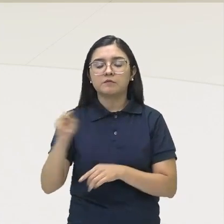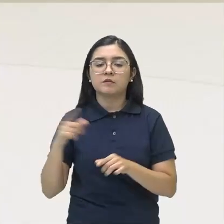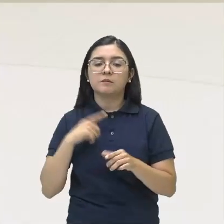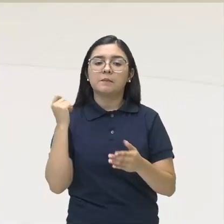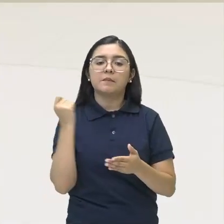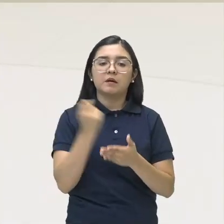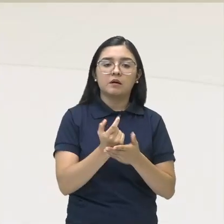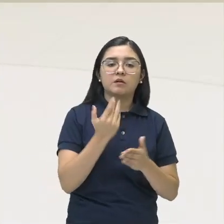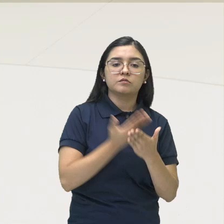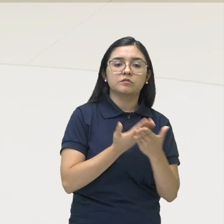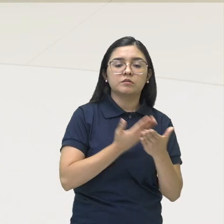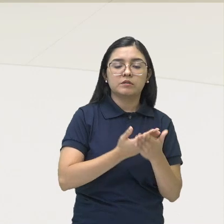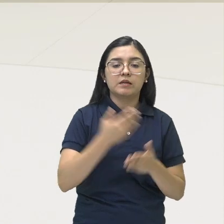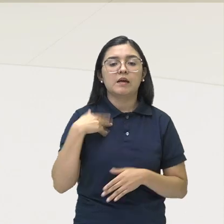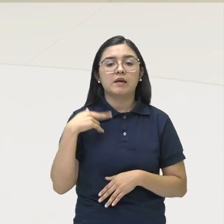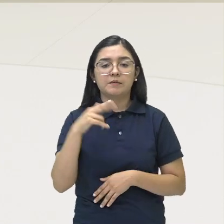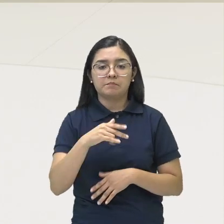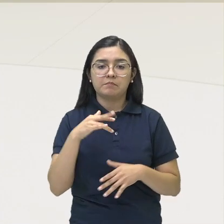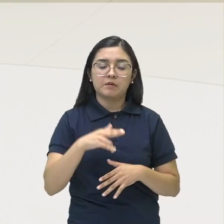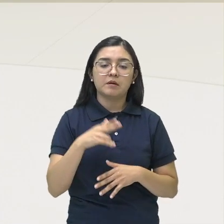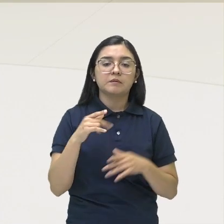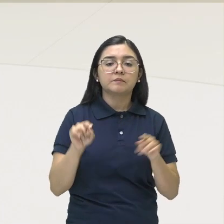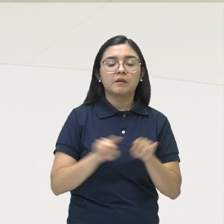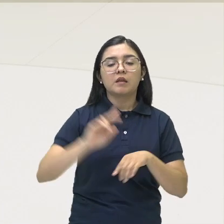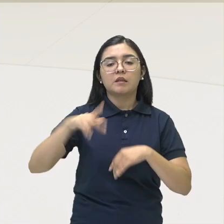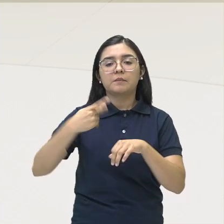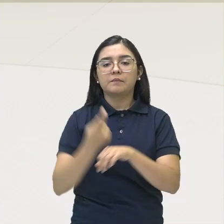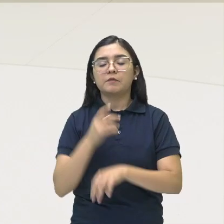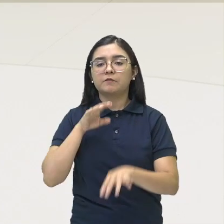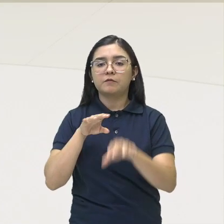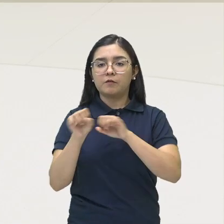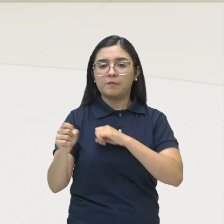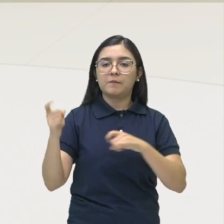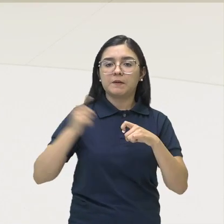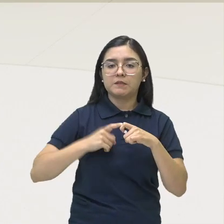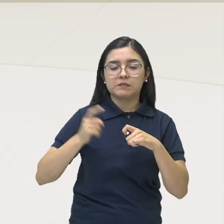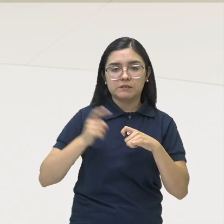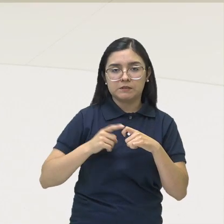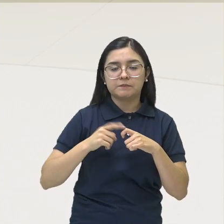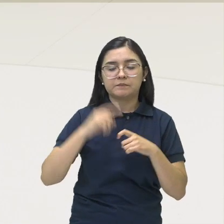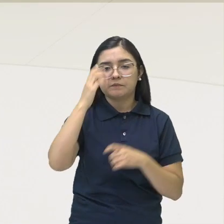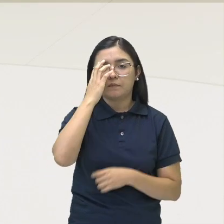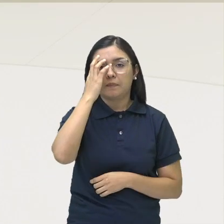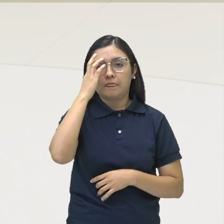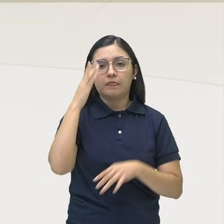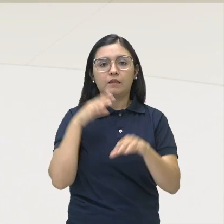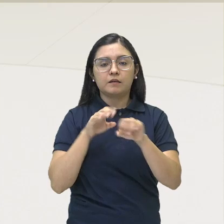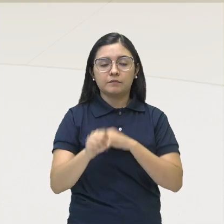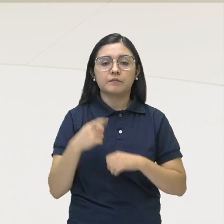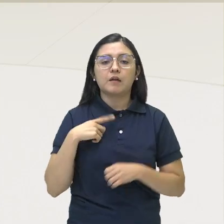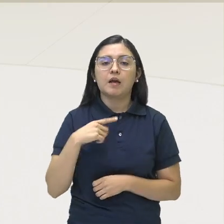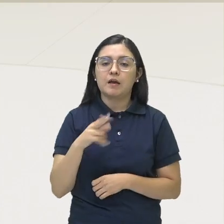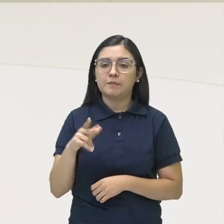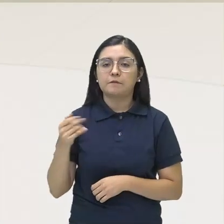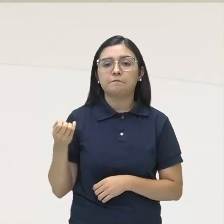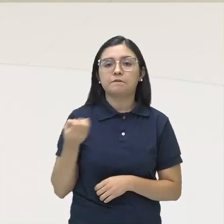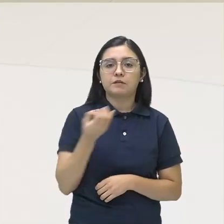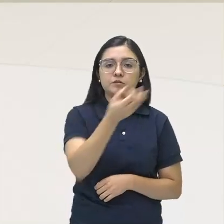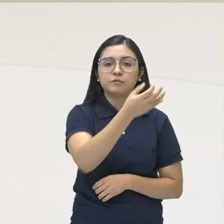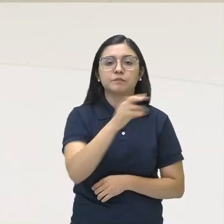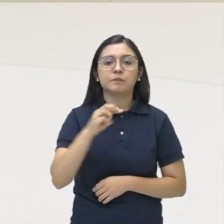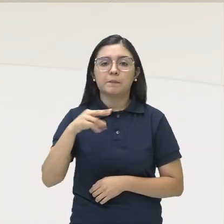mais velha. Depois de formada em medicina, então sua primeira formação foi a medicina, a irmã viajou,